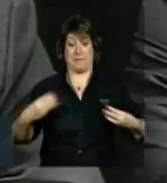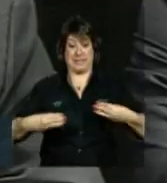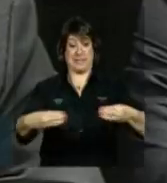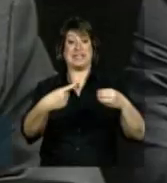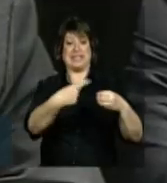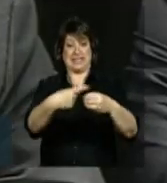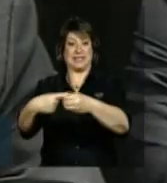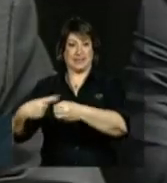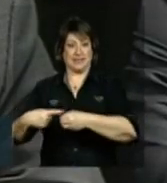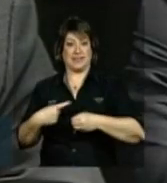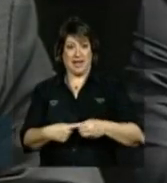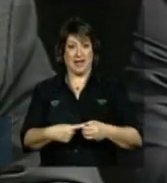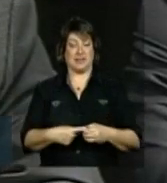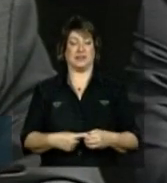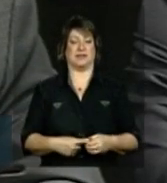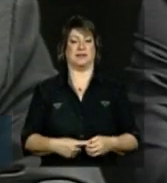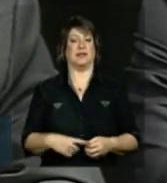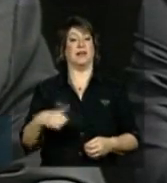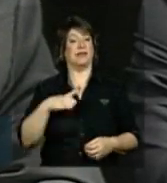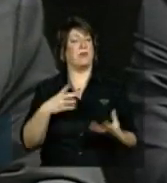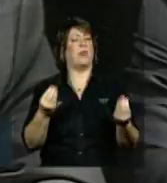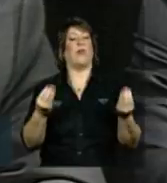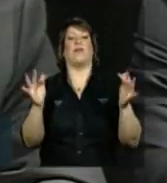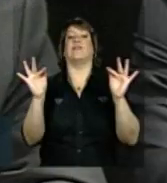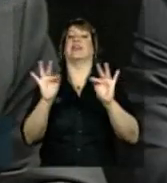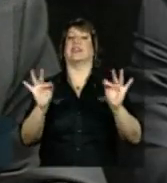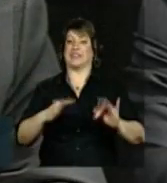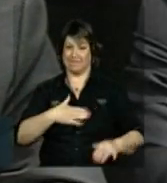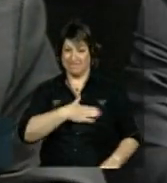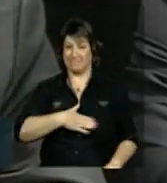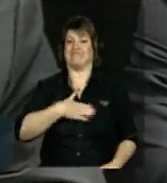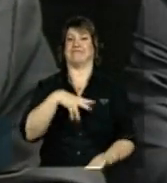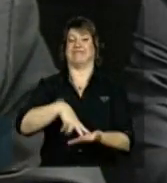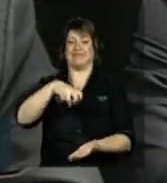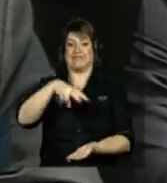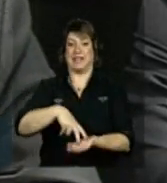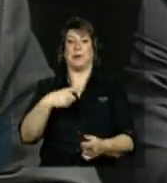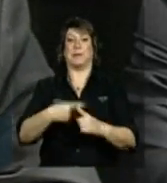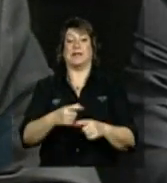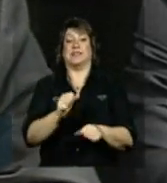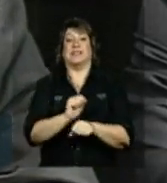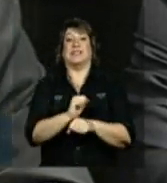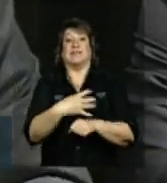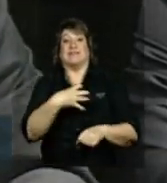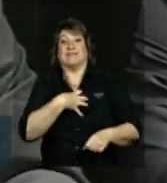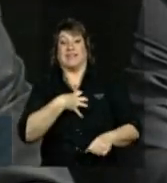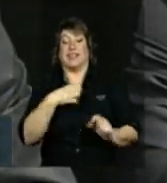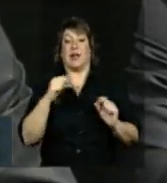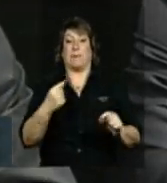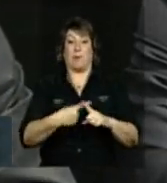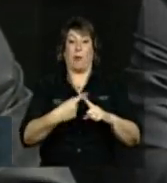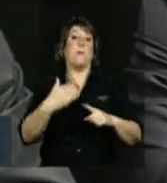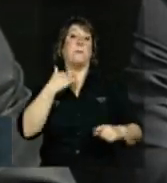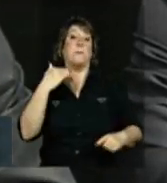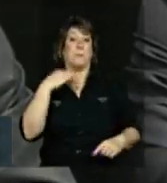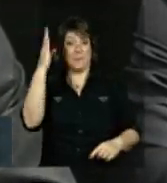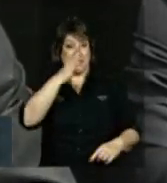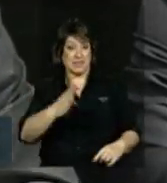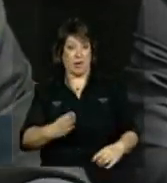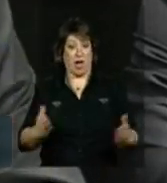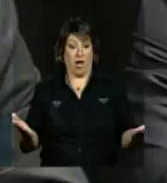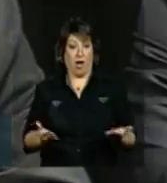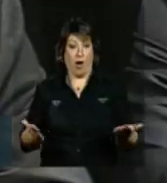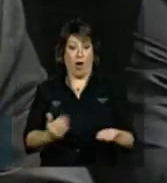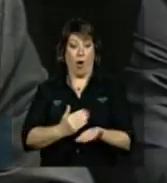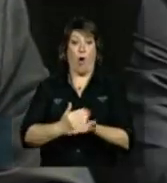Cidades está muito contente e muito esperançoso, justamente porque o Banco do Brasil entra num ramo onde